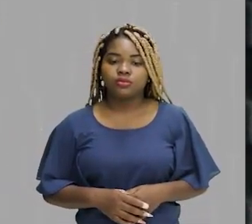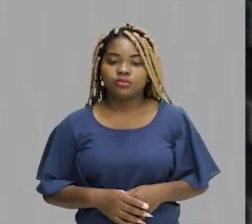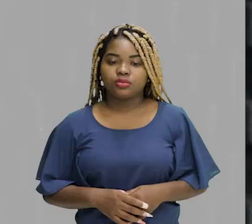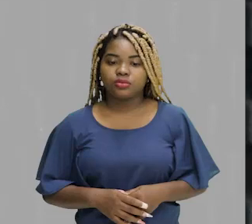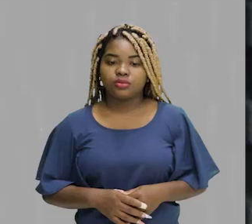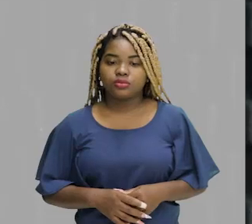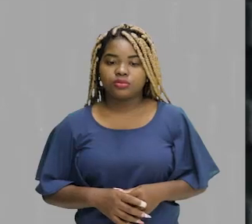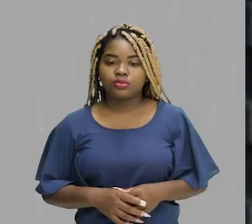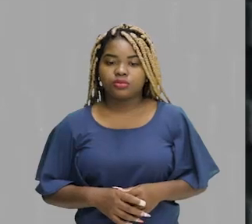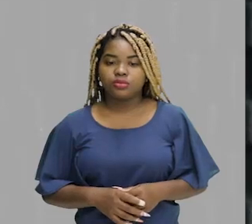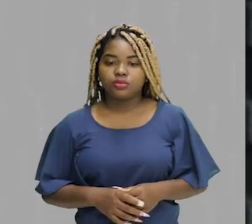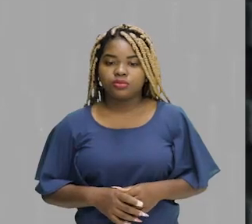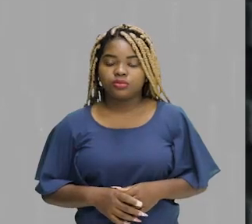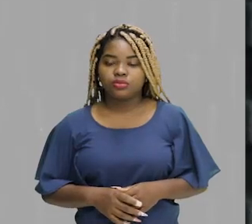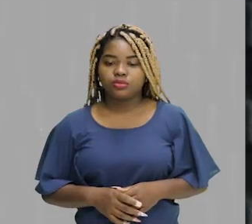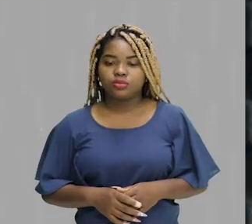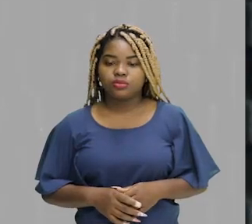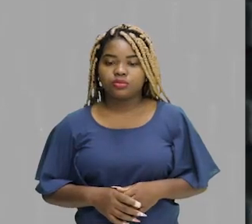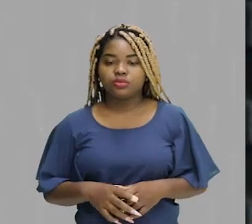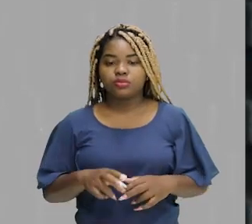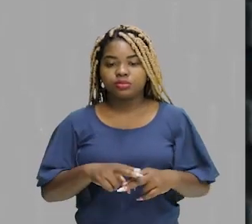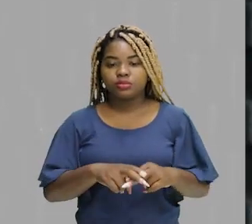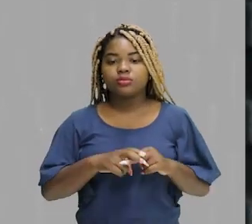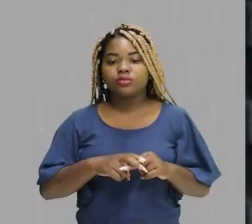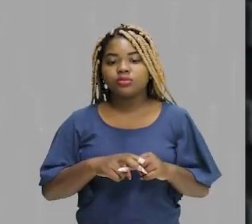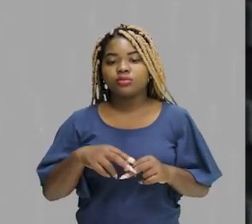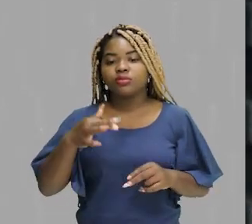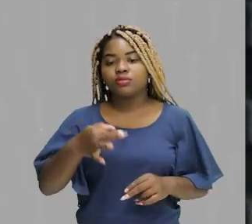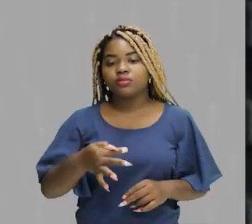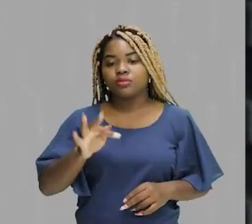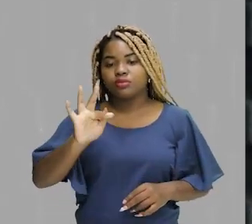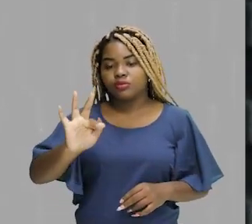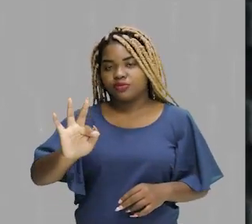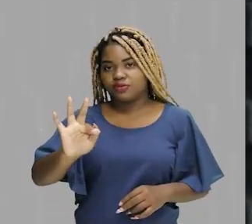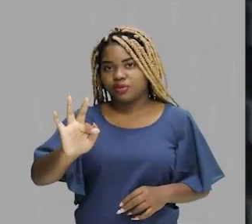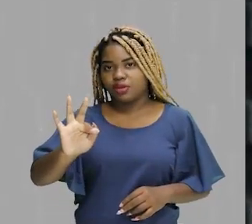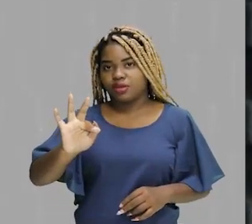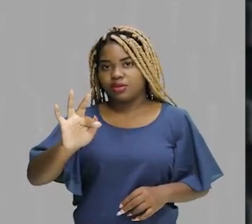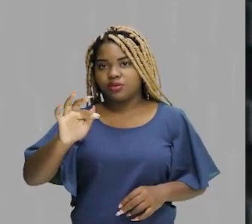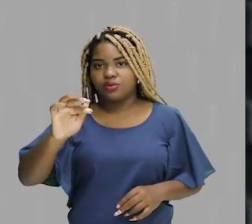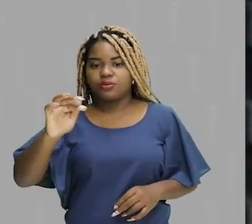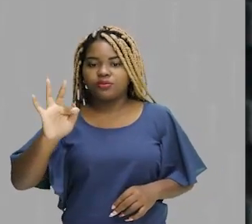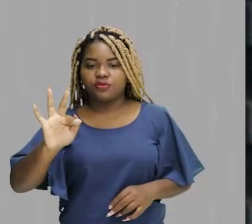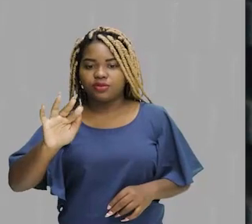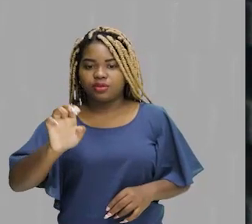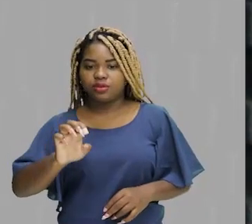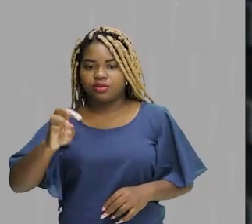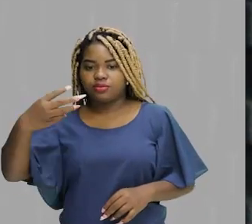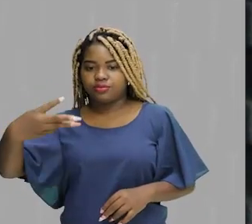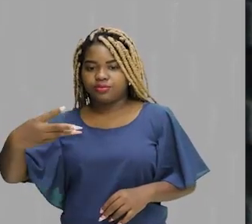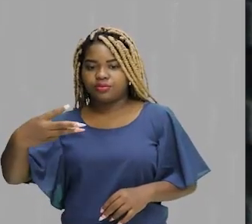com carga mais 3. Nesse caso, é o ferro 3. E o SO4,